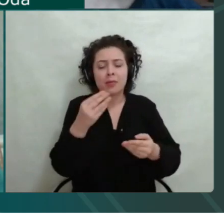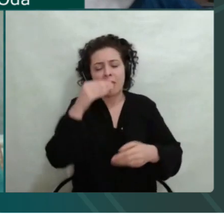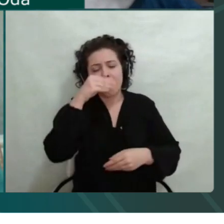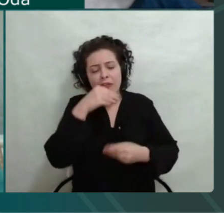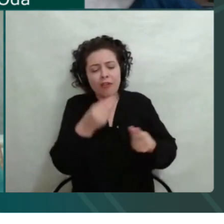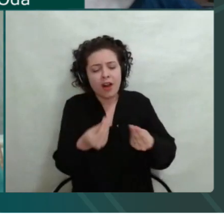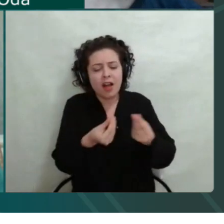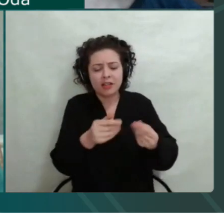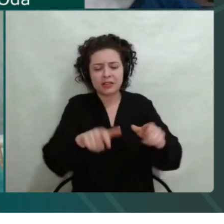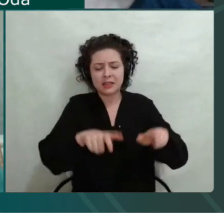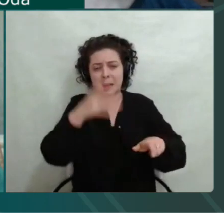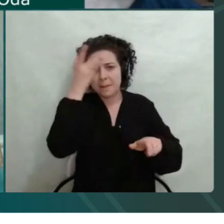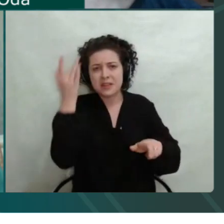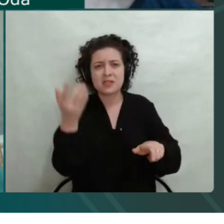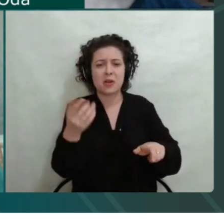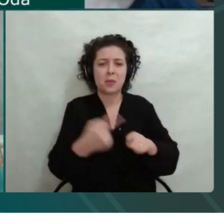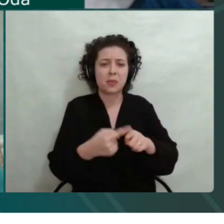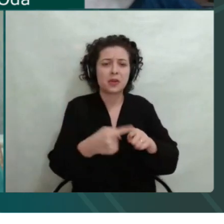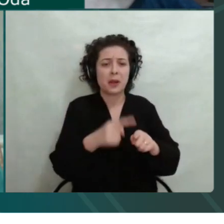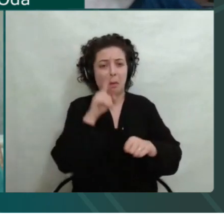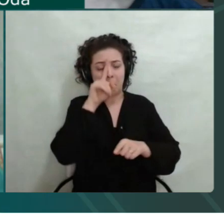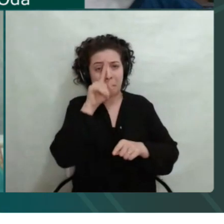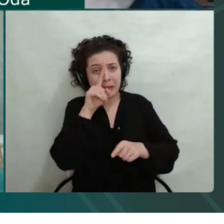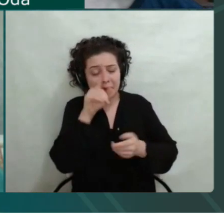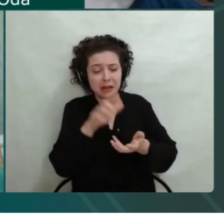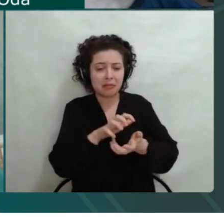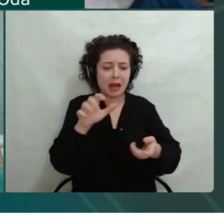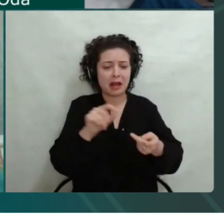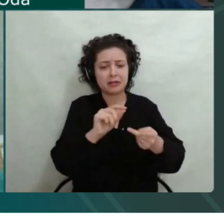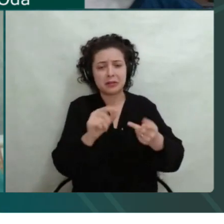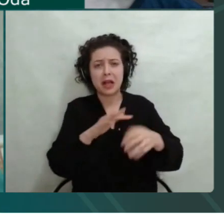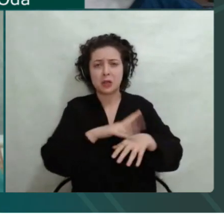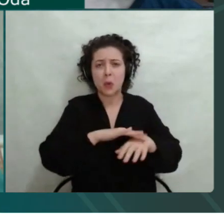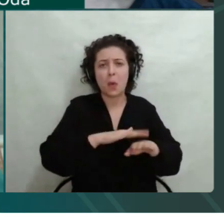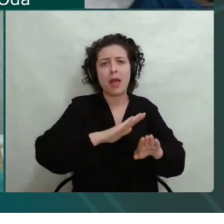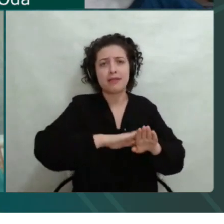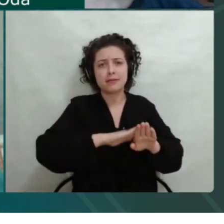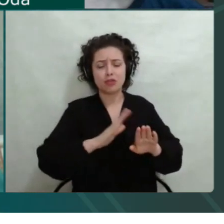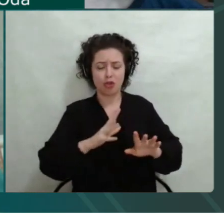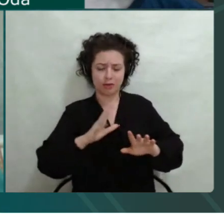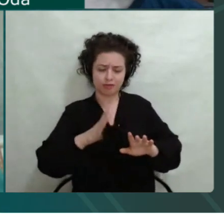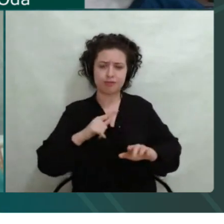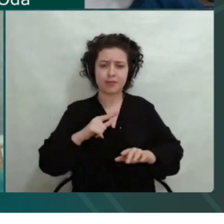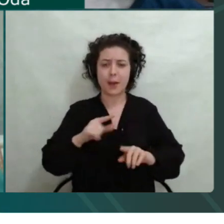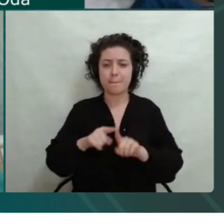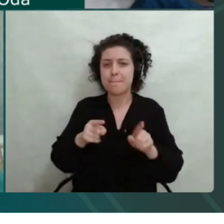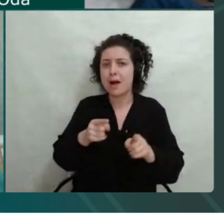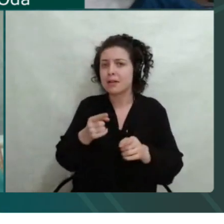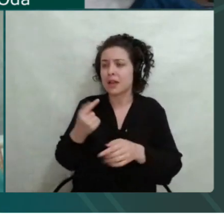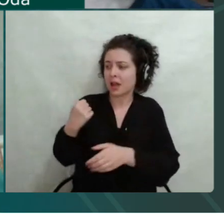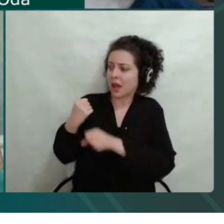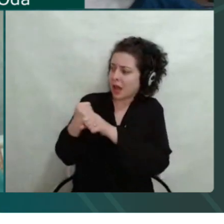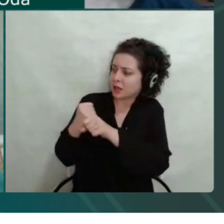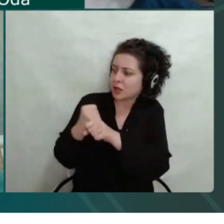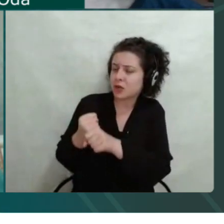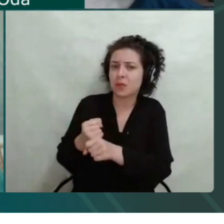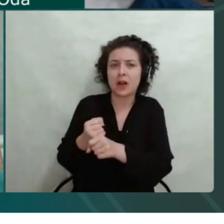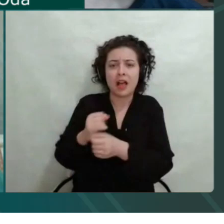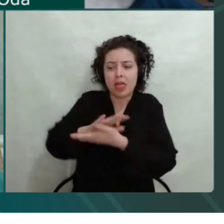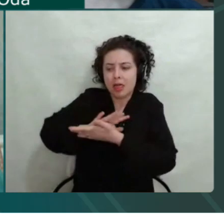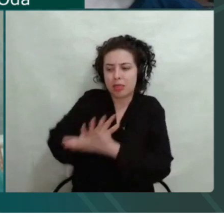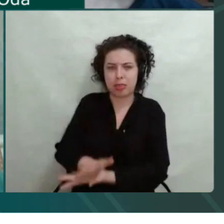por pertencer ao grupo de risco. Mas o papel da atenção básica, que foi, nesses últimos anos, detonada, professor